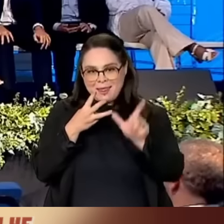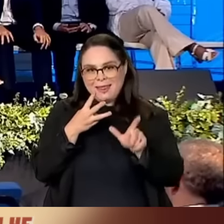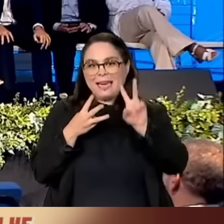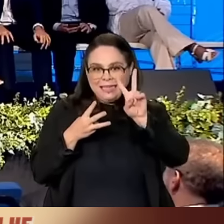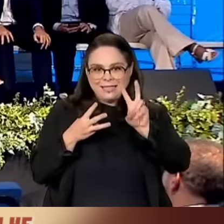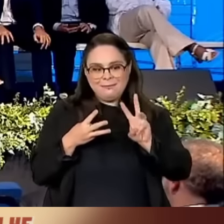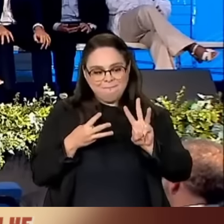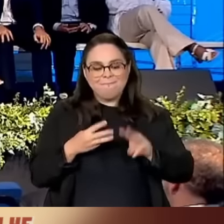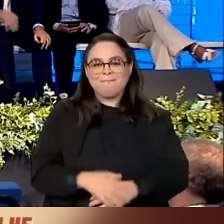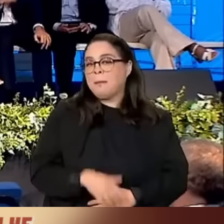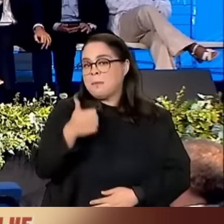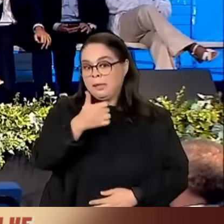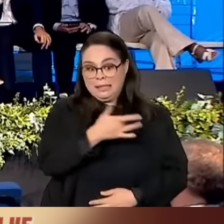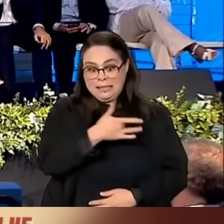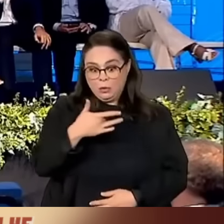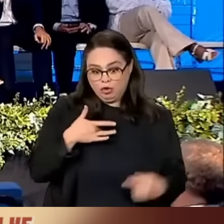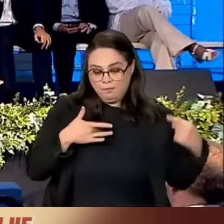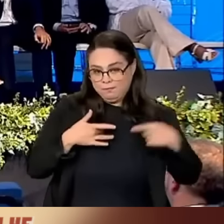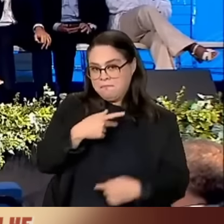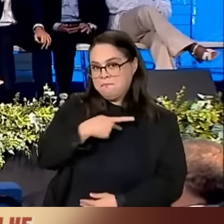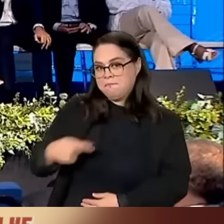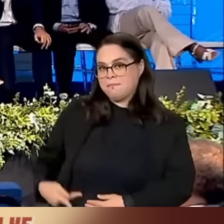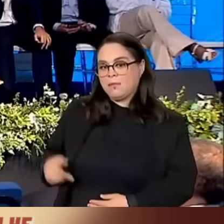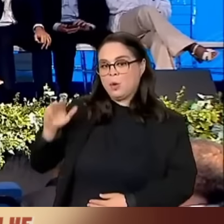é de saúde. Presidente Lula.